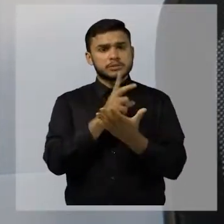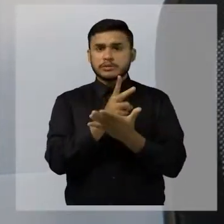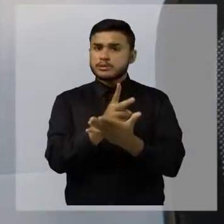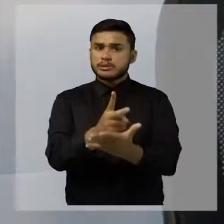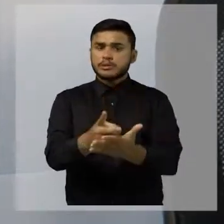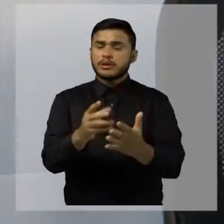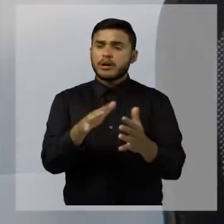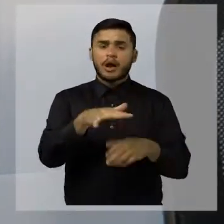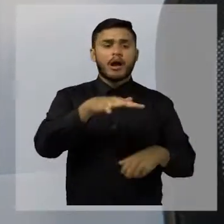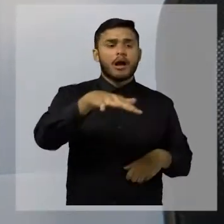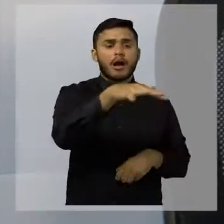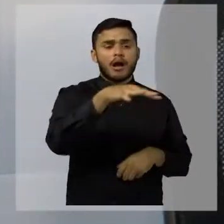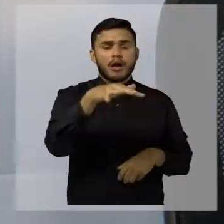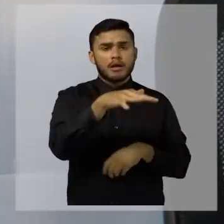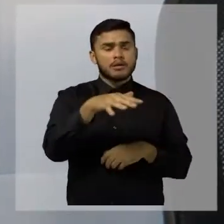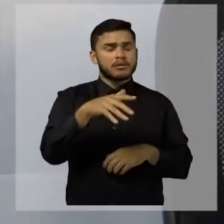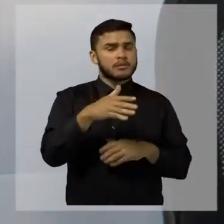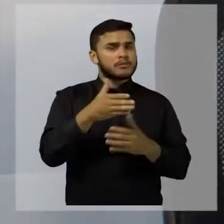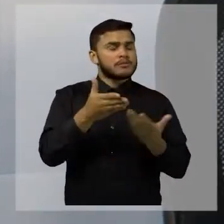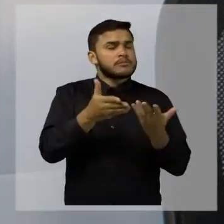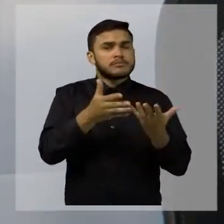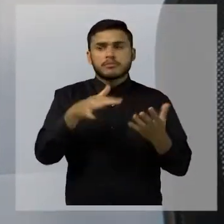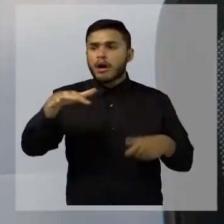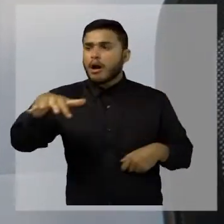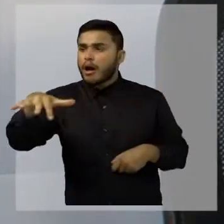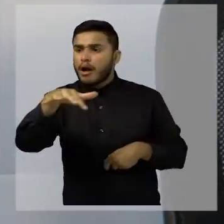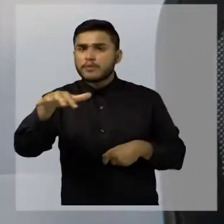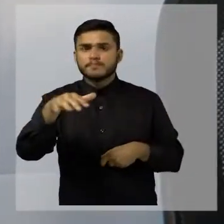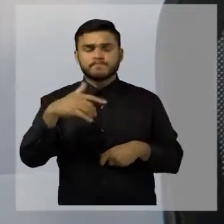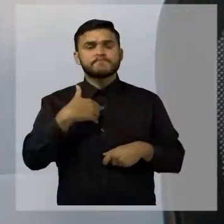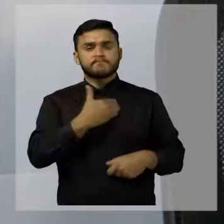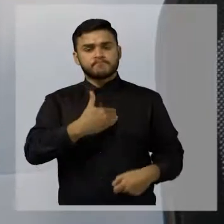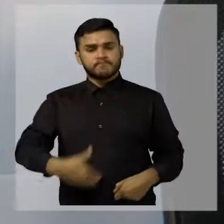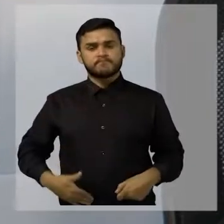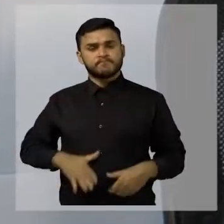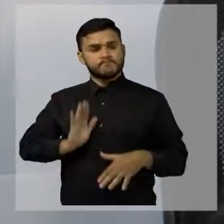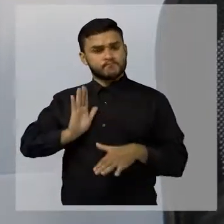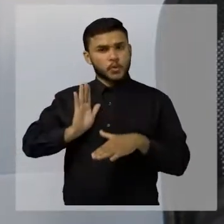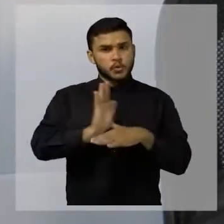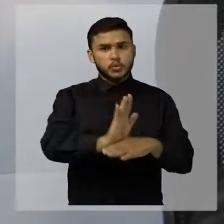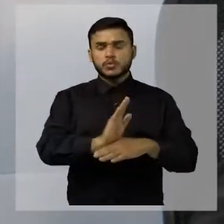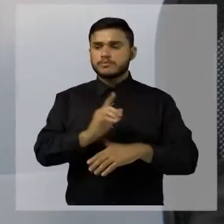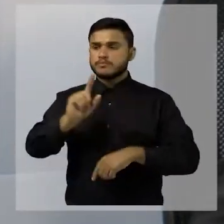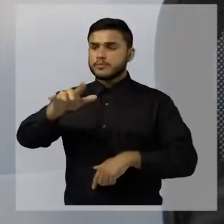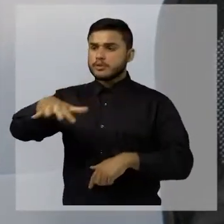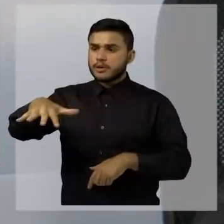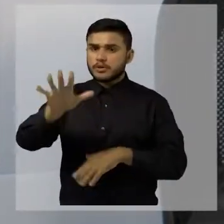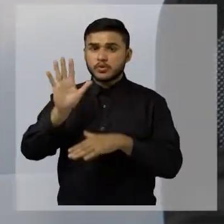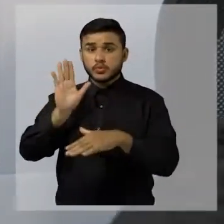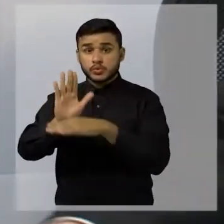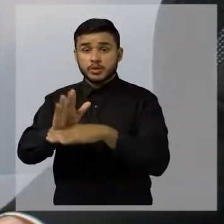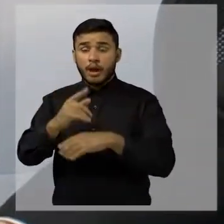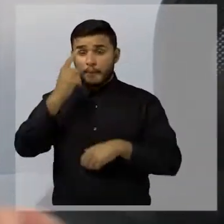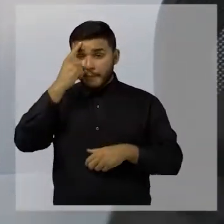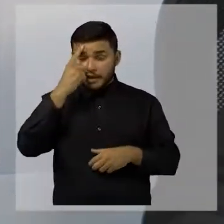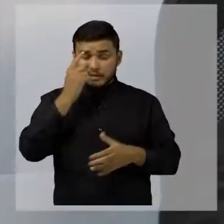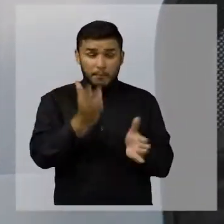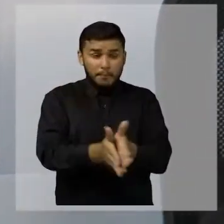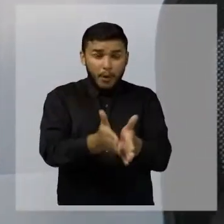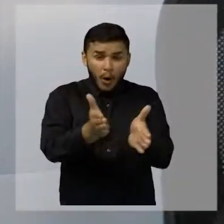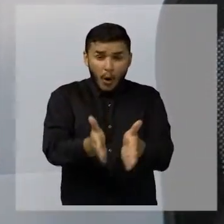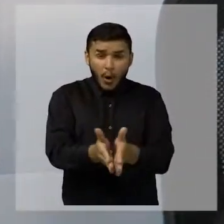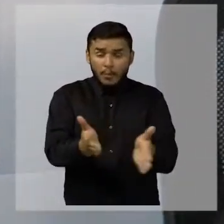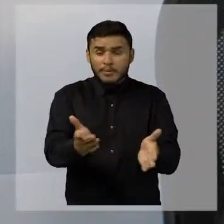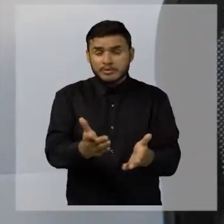determinados setores da sociedade, como também necessário para combater a miséria. Lógico, ele